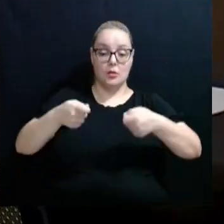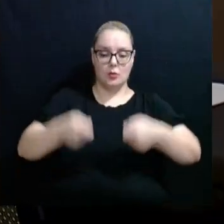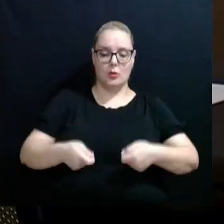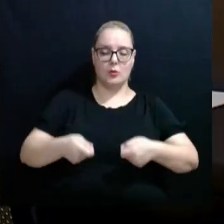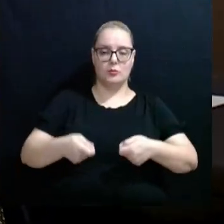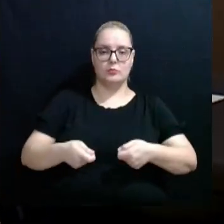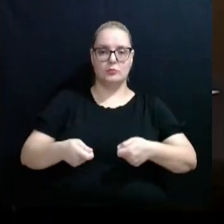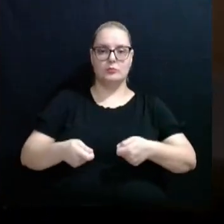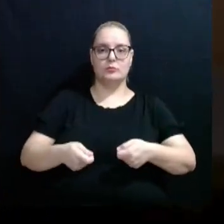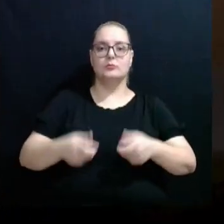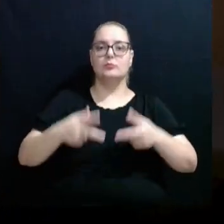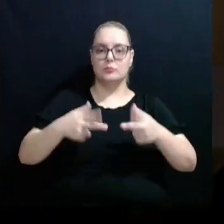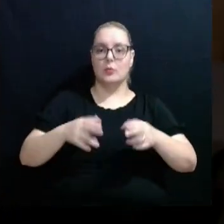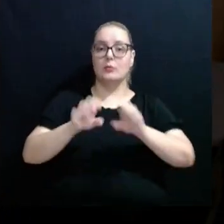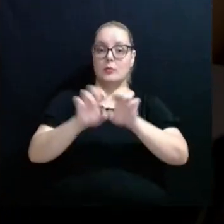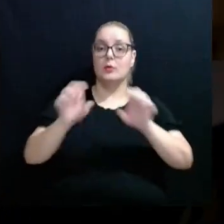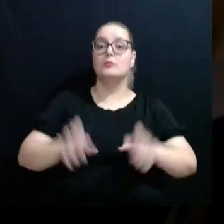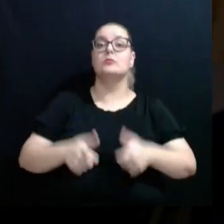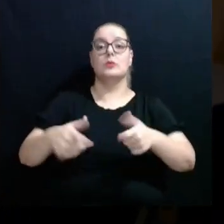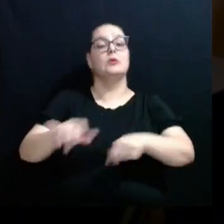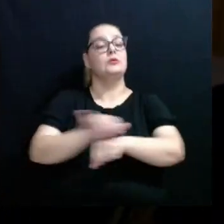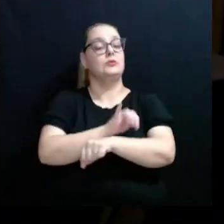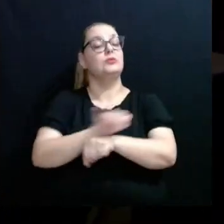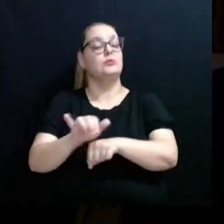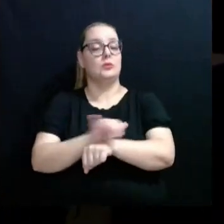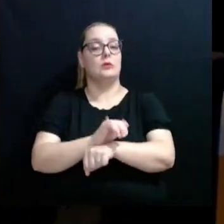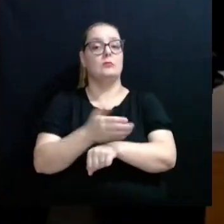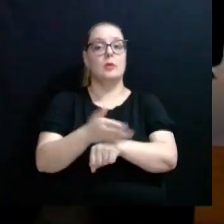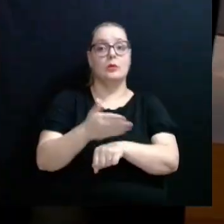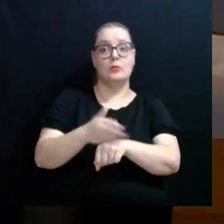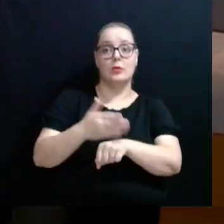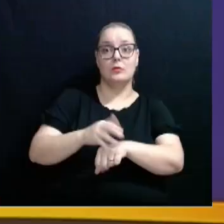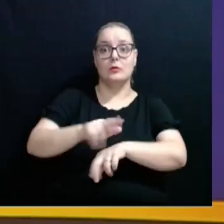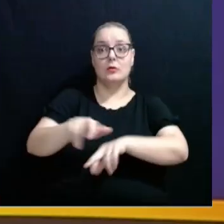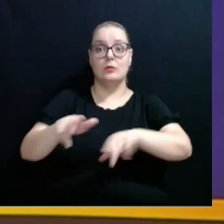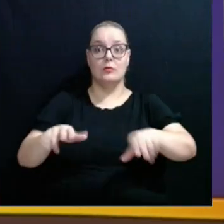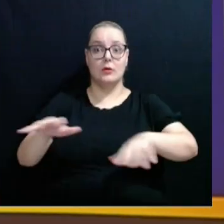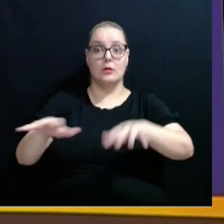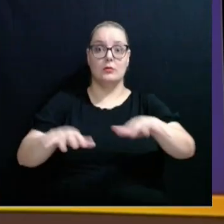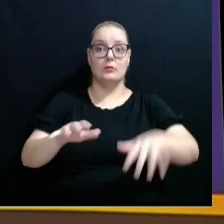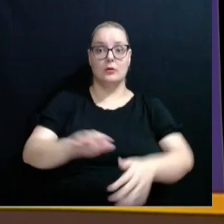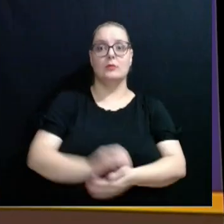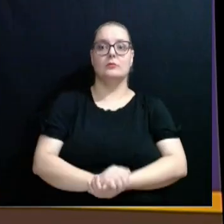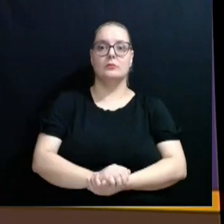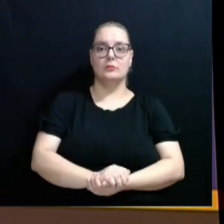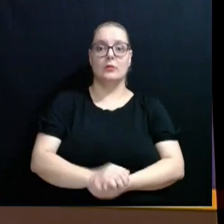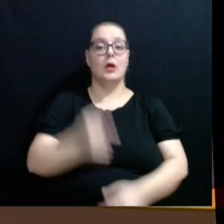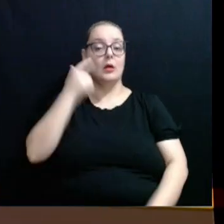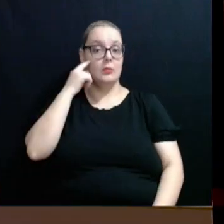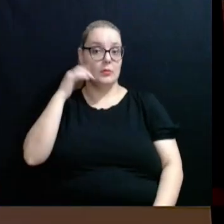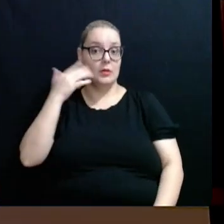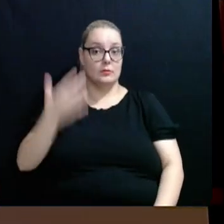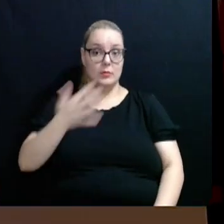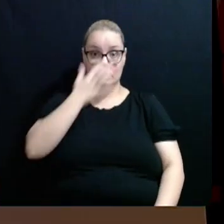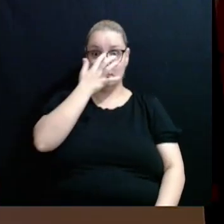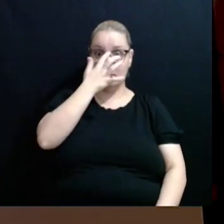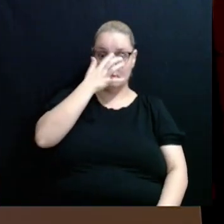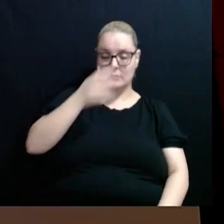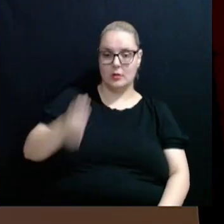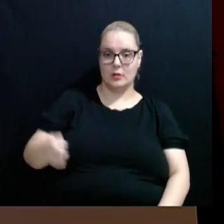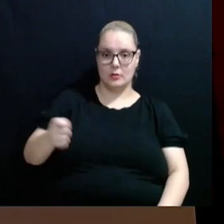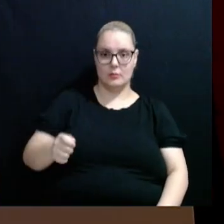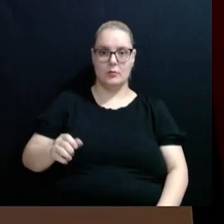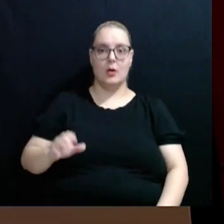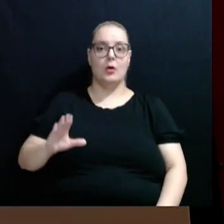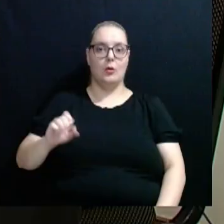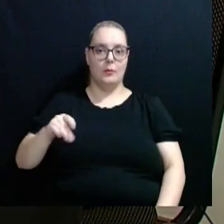infraestrutura estratégica e prática em diversos setores. Pensando nisso, a Associação Comercial e Industrial de